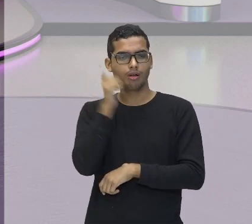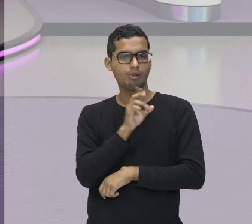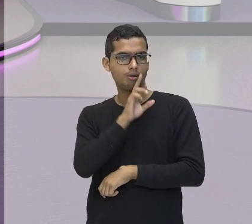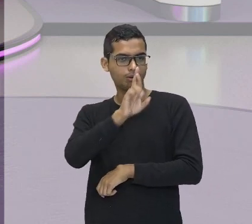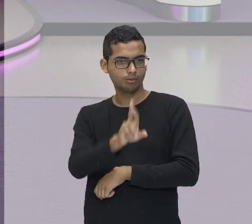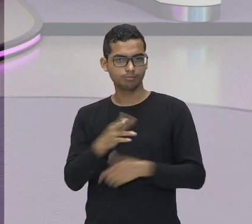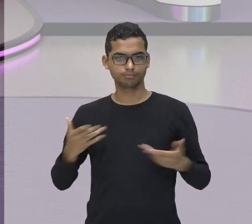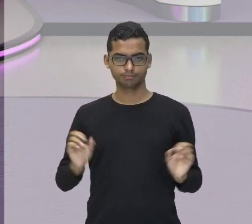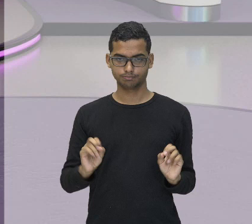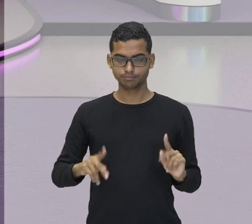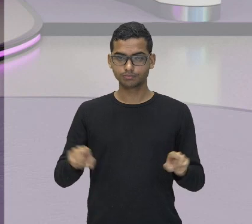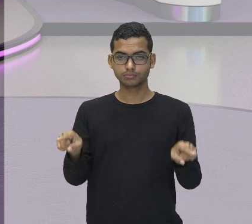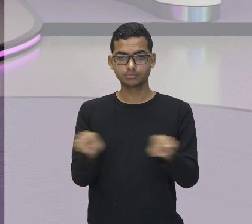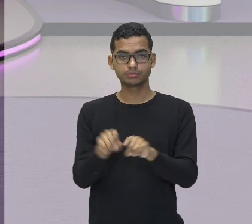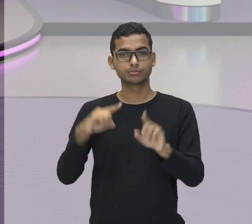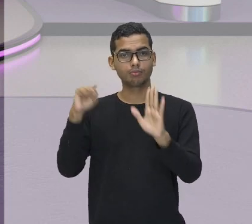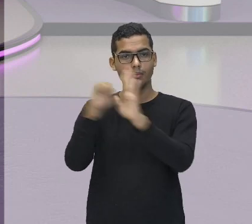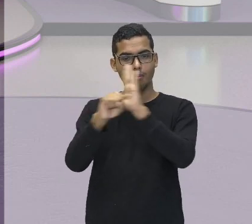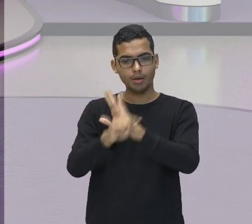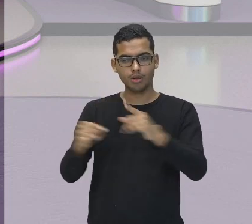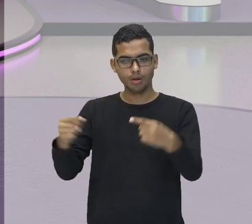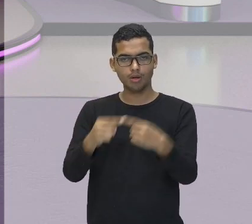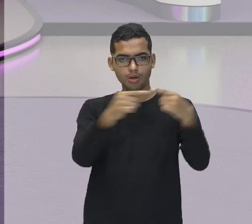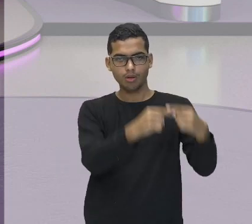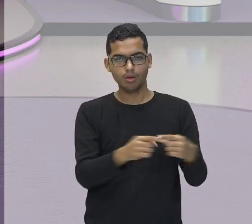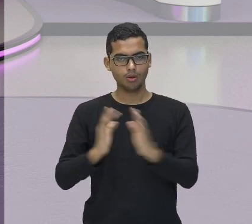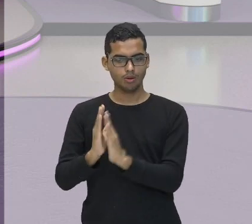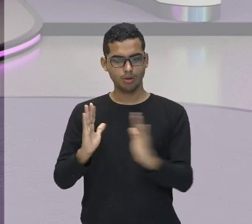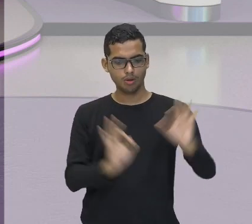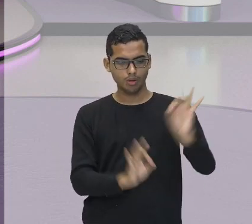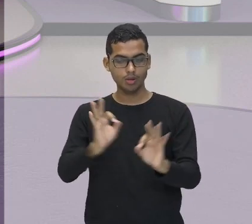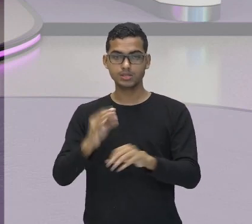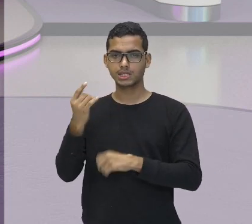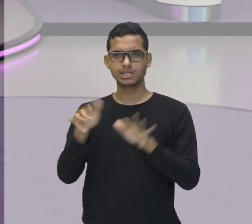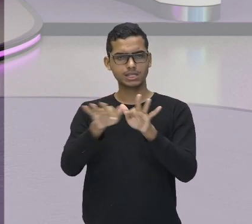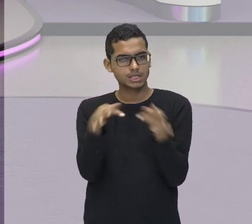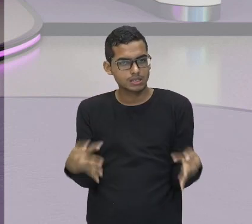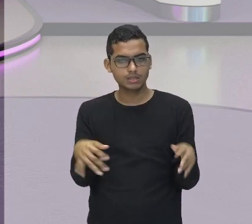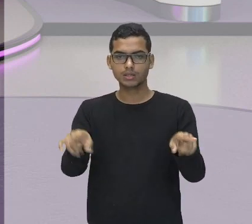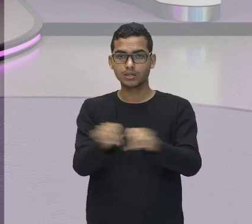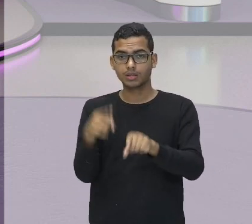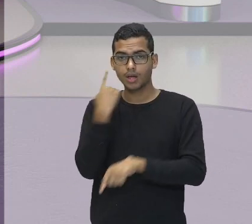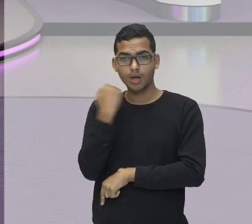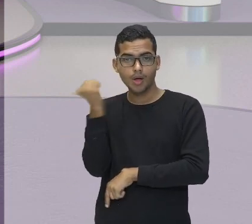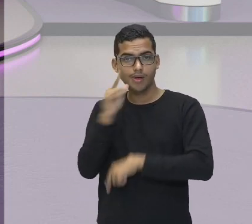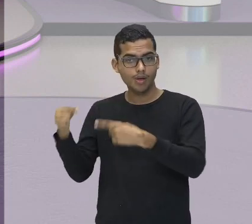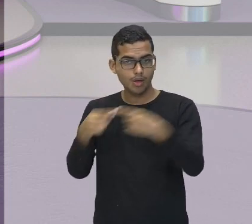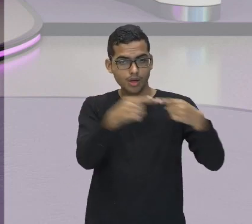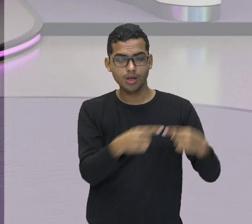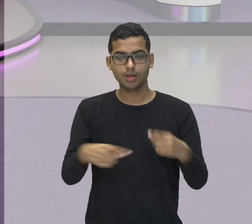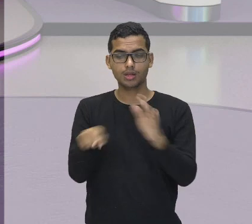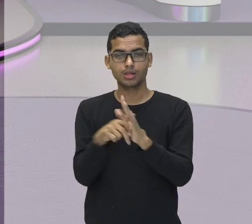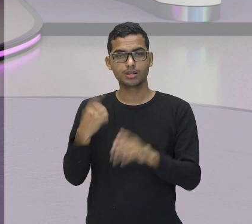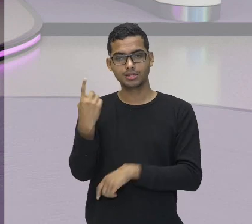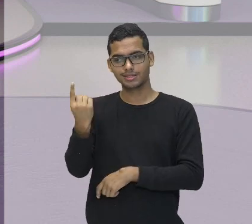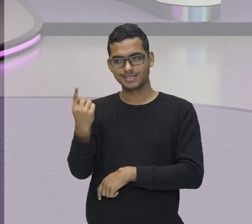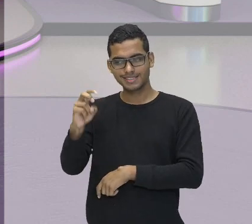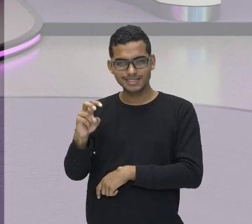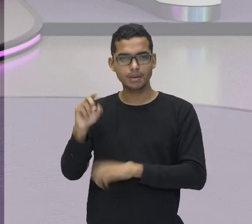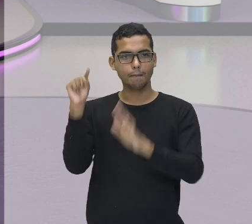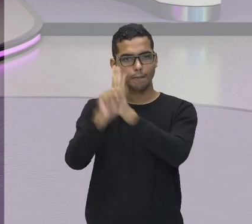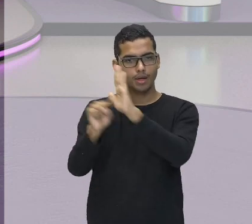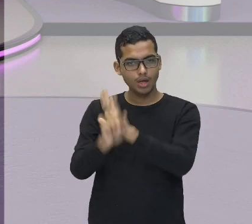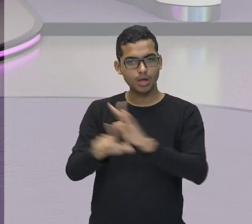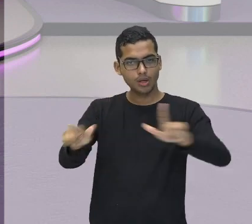aí também um caso de combinação simples, onde a gente vai fazer a combinação de 15 elementos, que são as 15